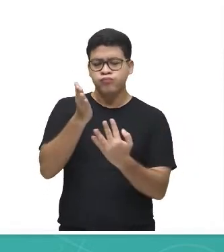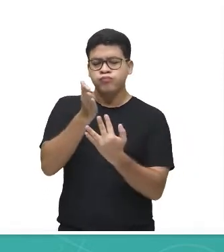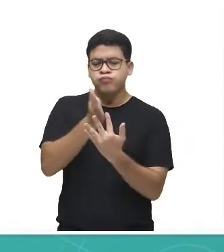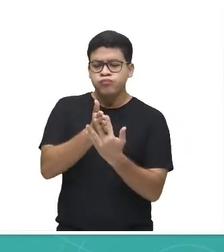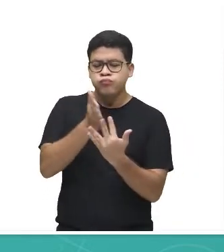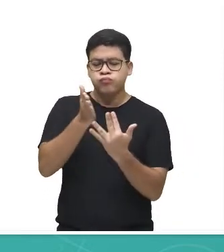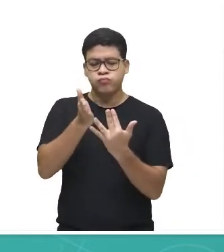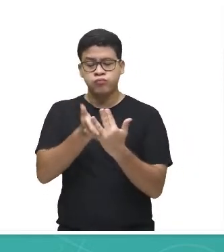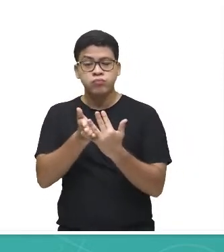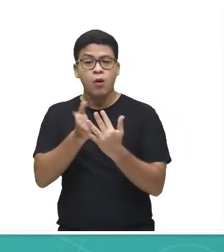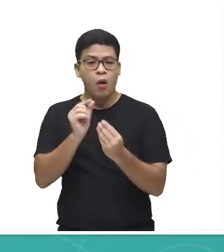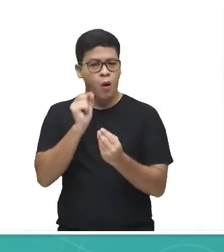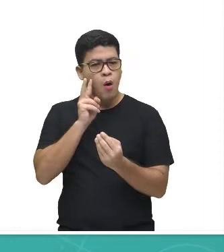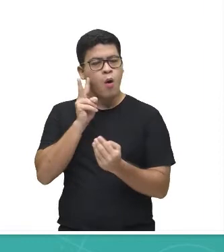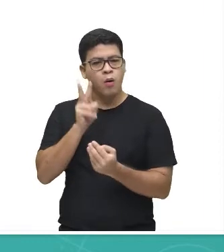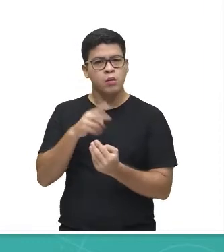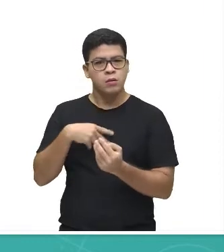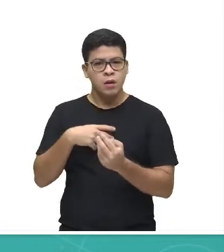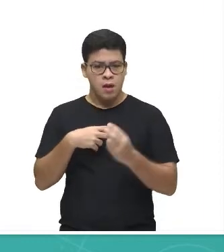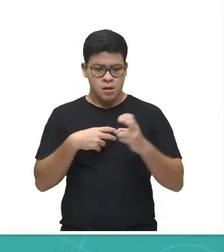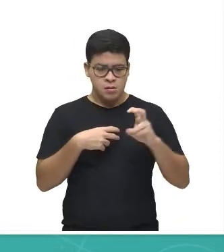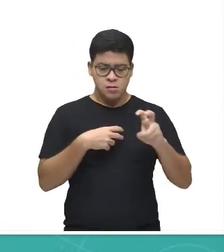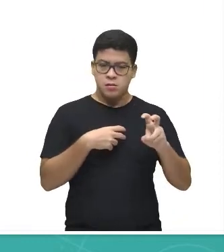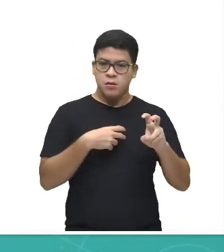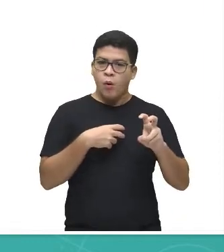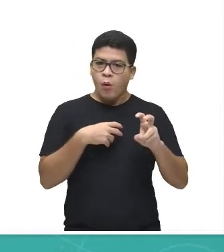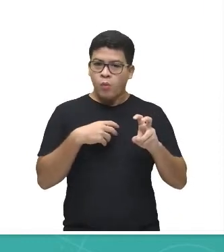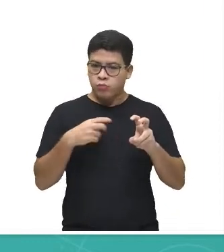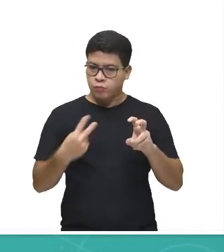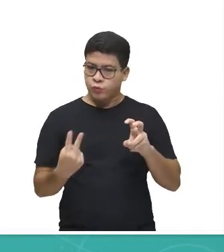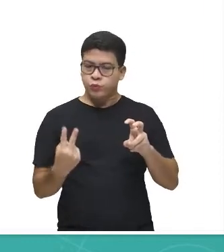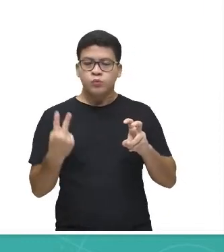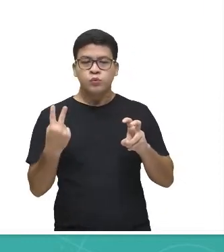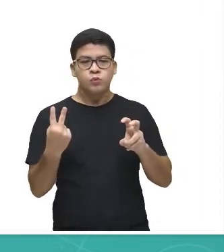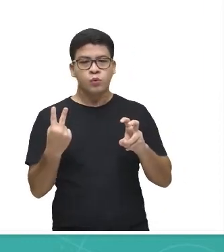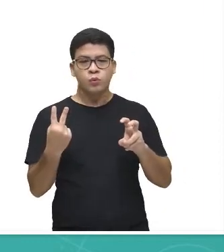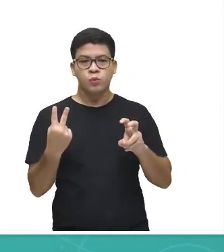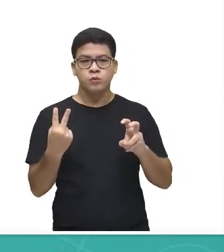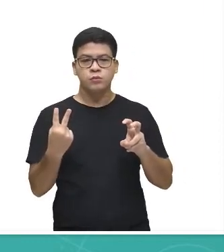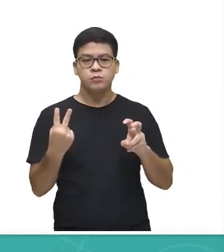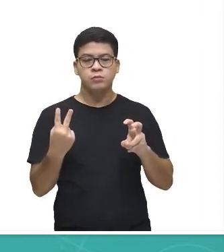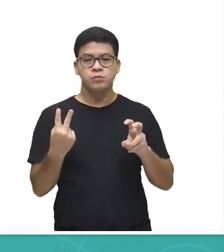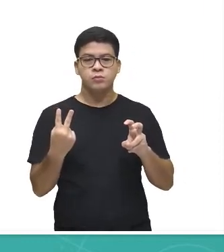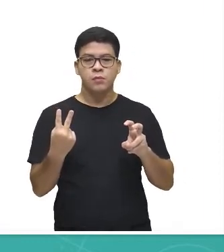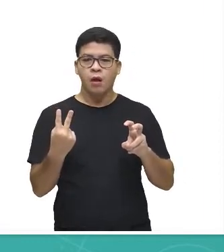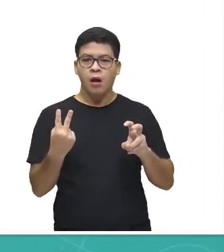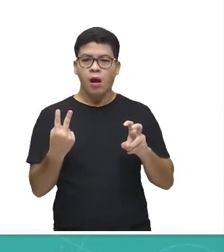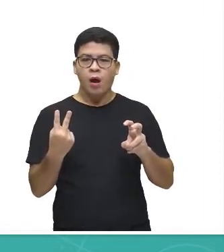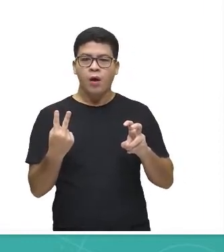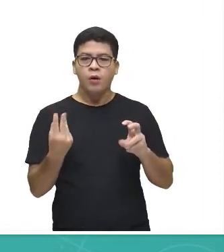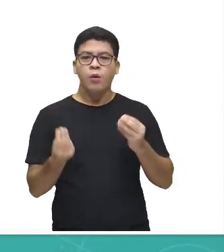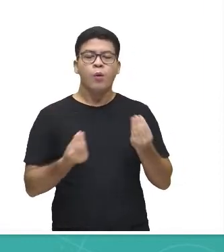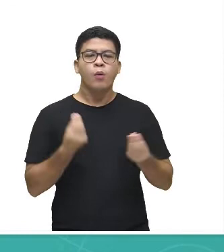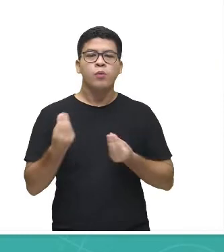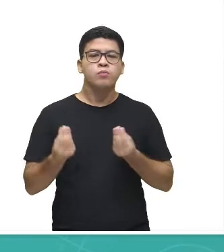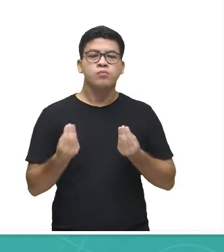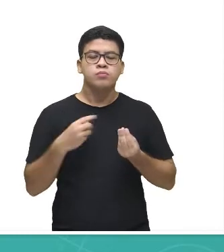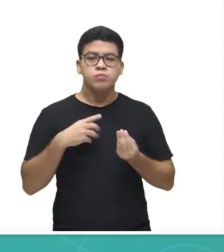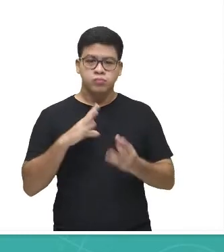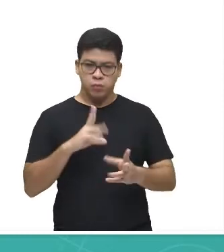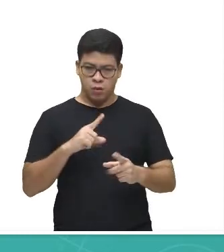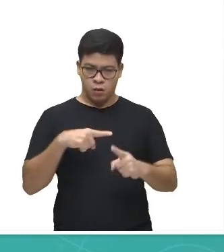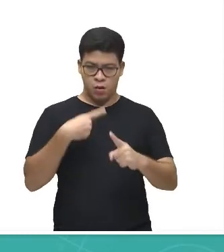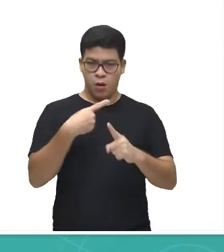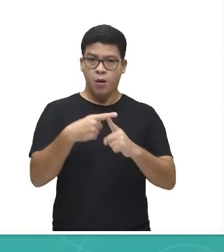parcela, né, que vai ser o 5, mais a outra parcelinha, que vai ser o 2. Então, parcela, parcela,